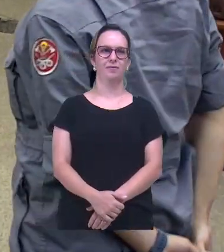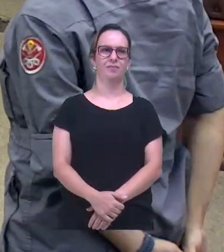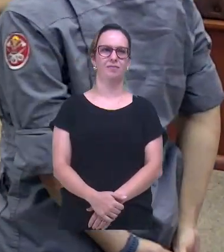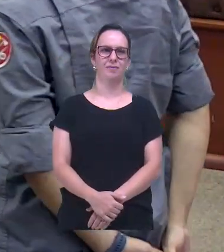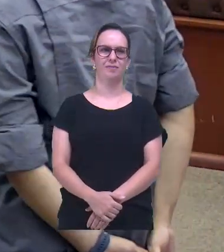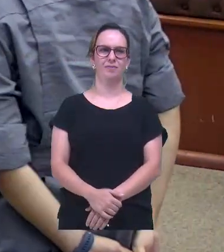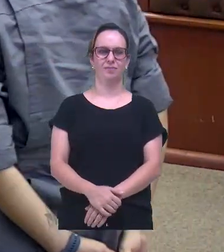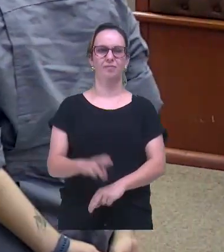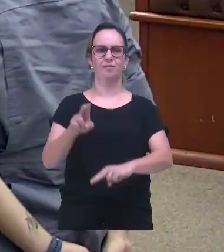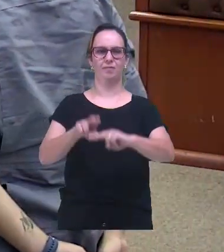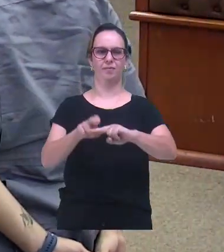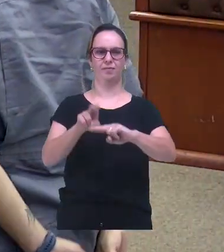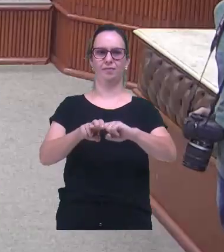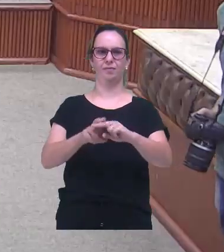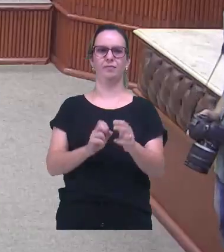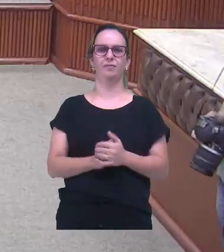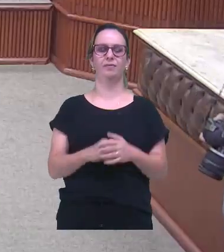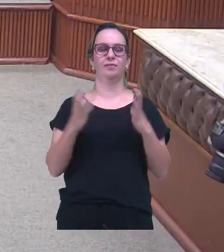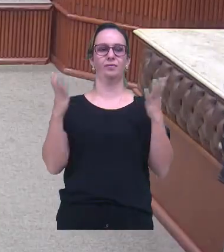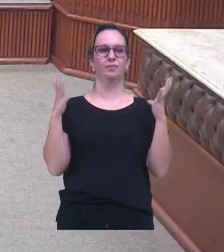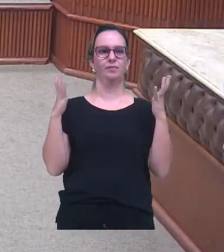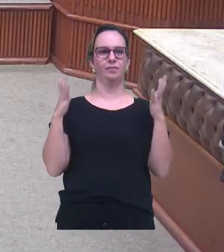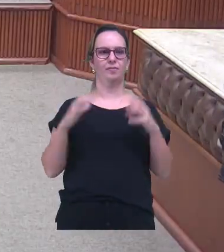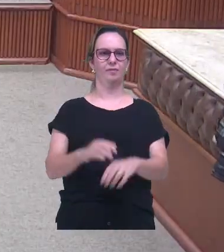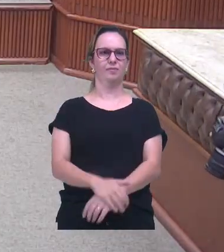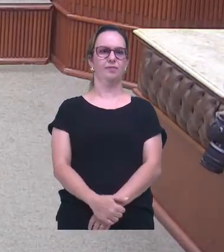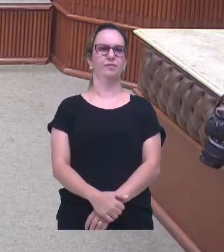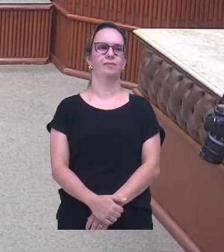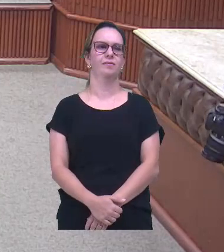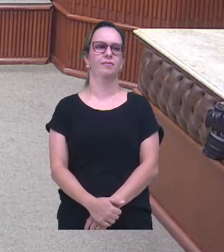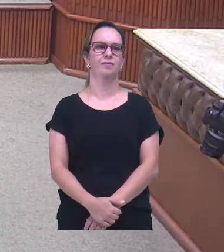nossos lugares. Uma salva de palmas mais uma vez, por favor.